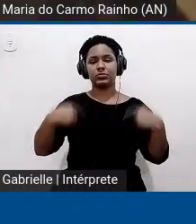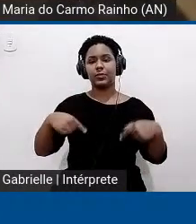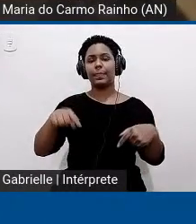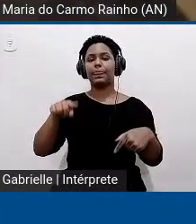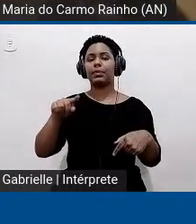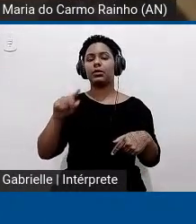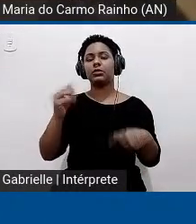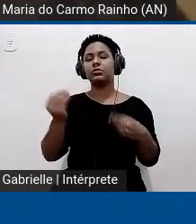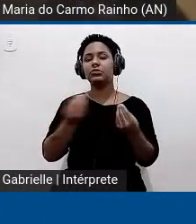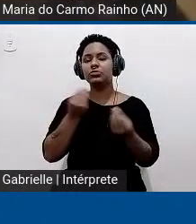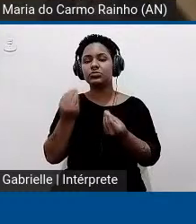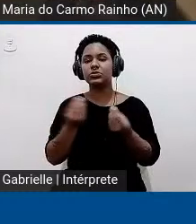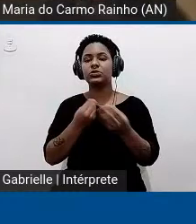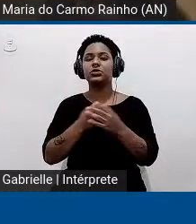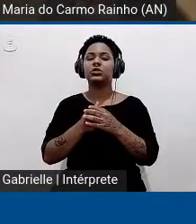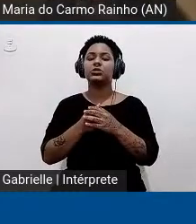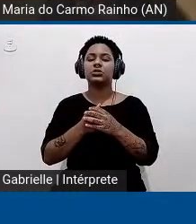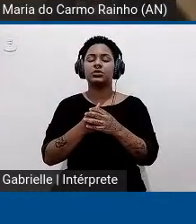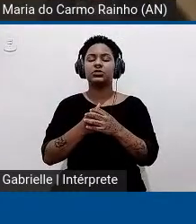assim,